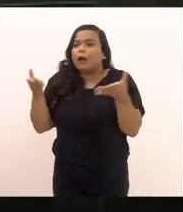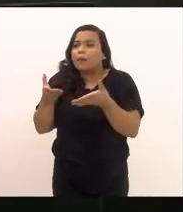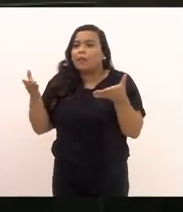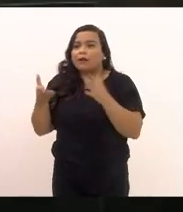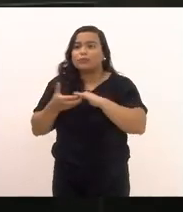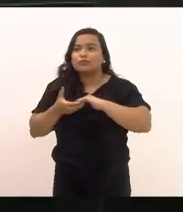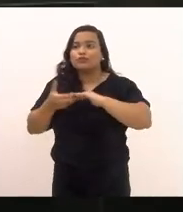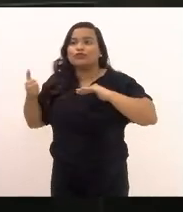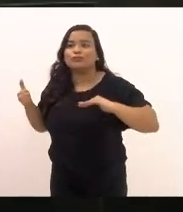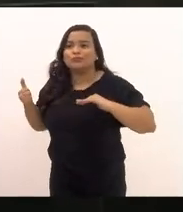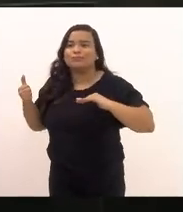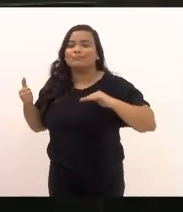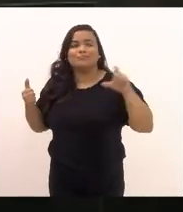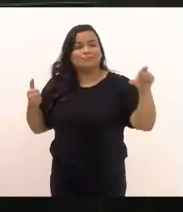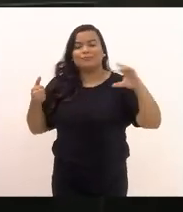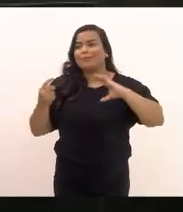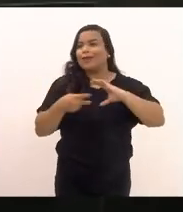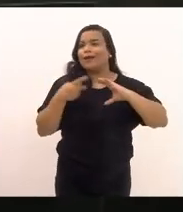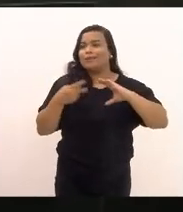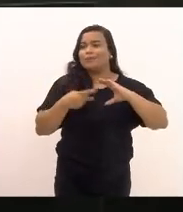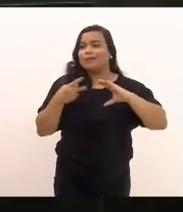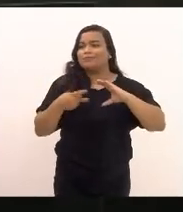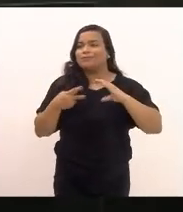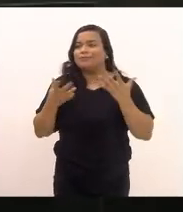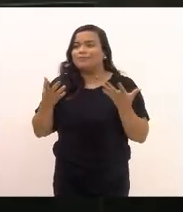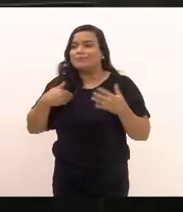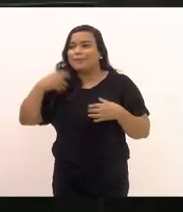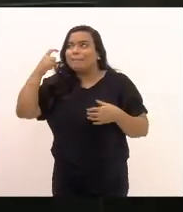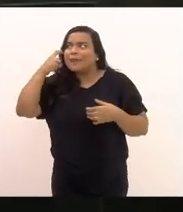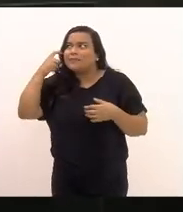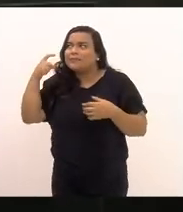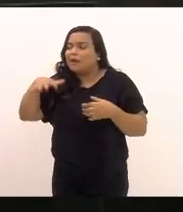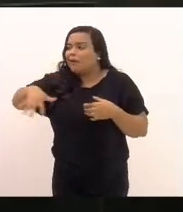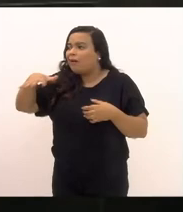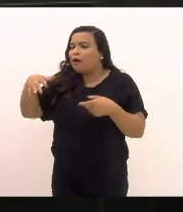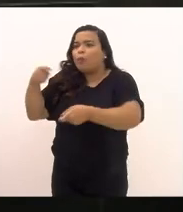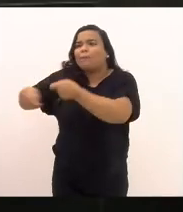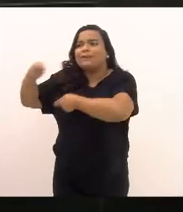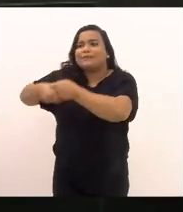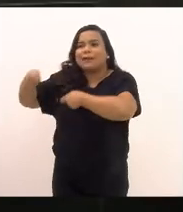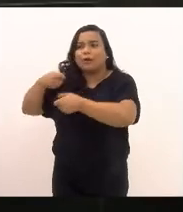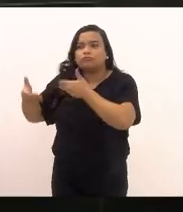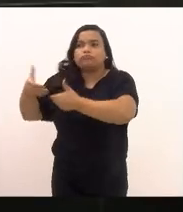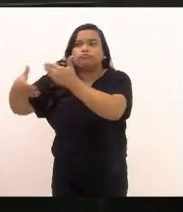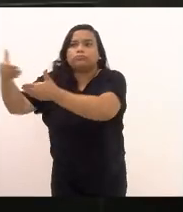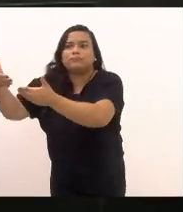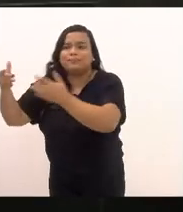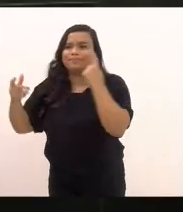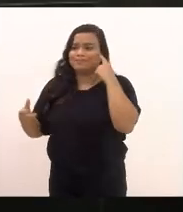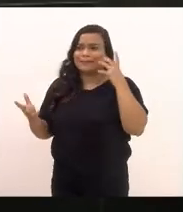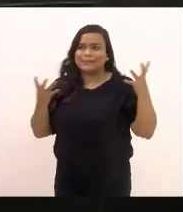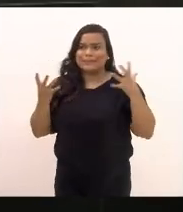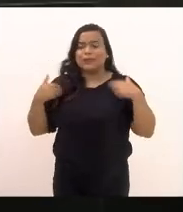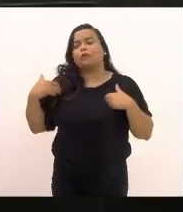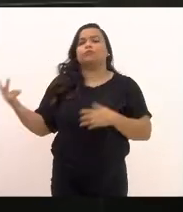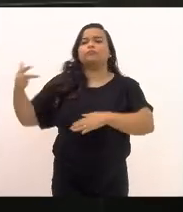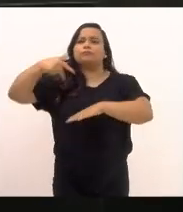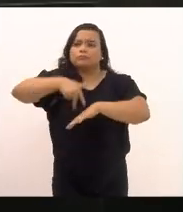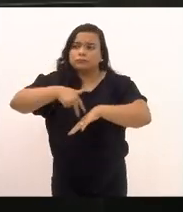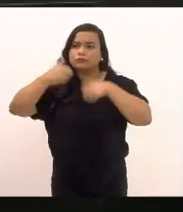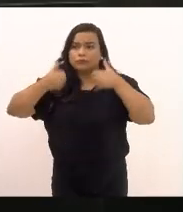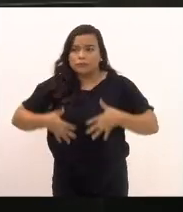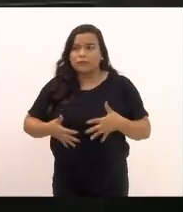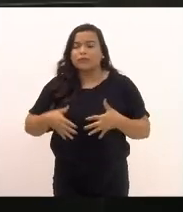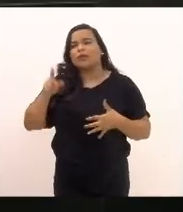pela Câmara para atender a uma demanda comercial em andamento. Na verdade, venho aqui à tribuna para dizer que